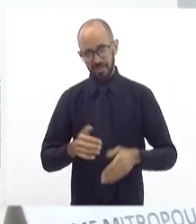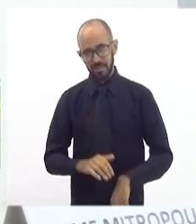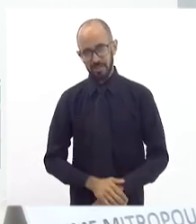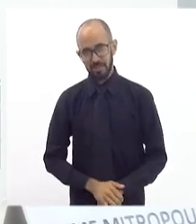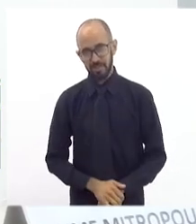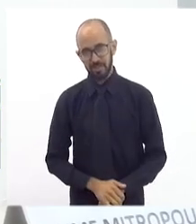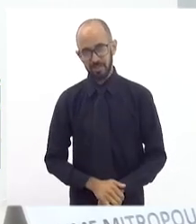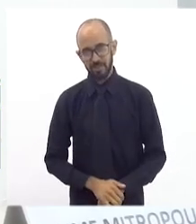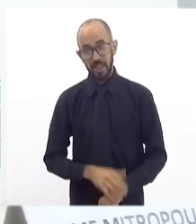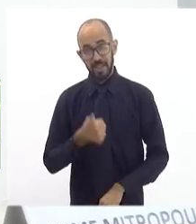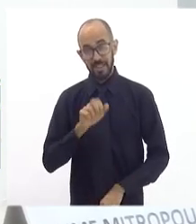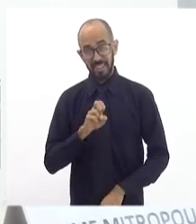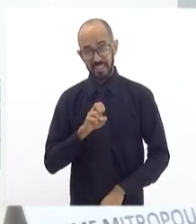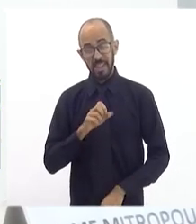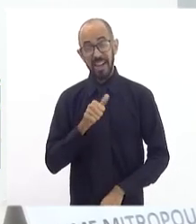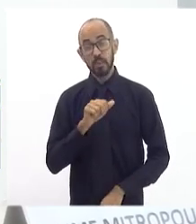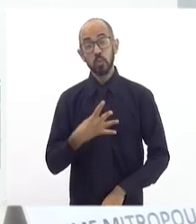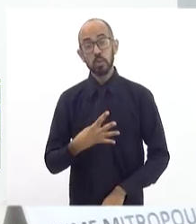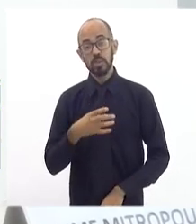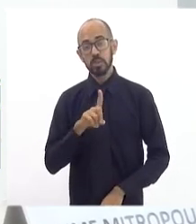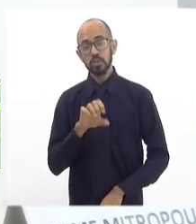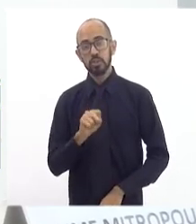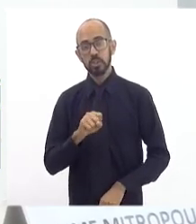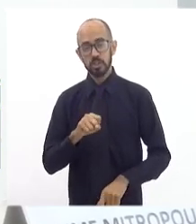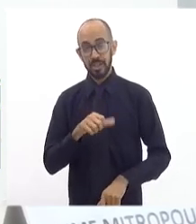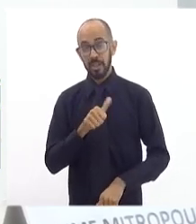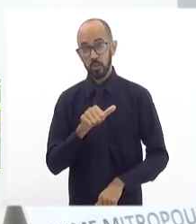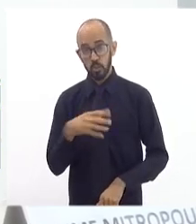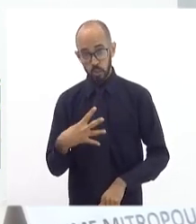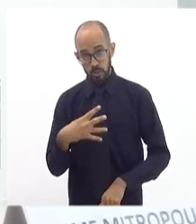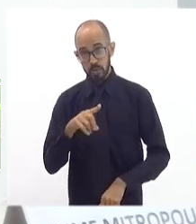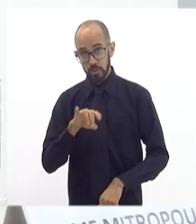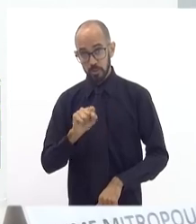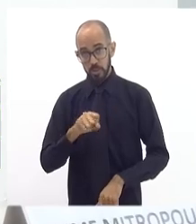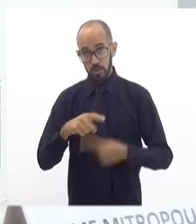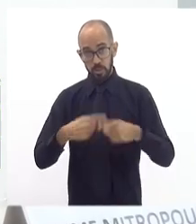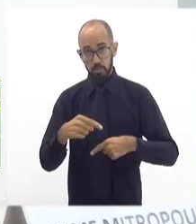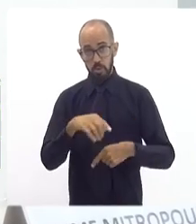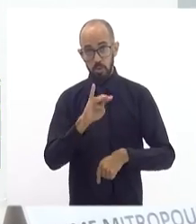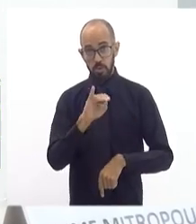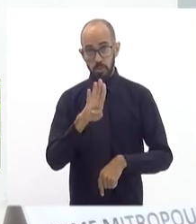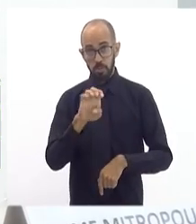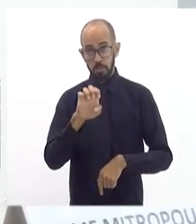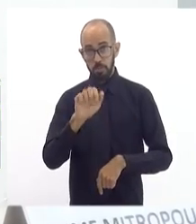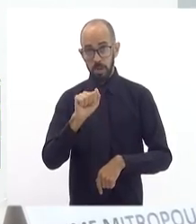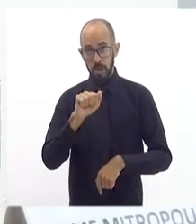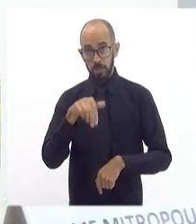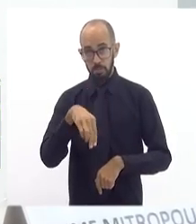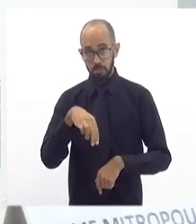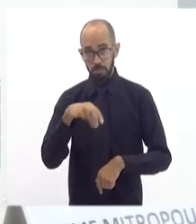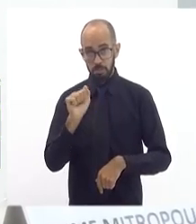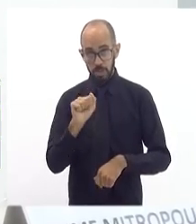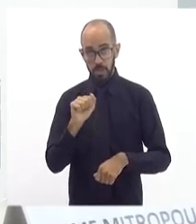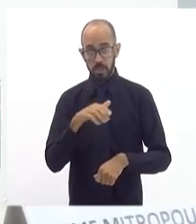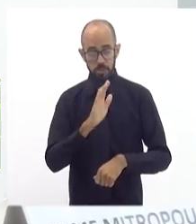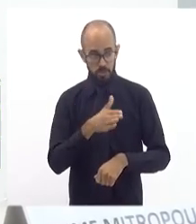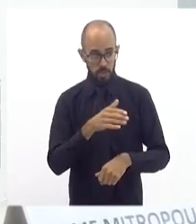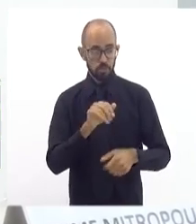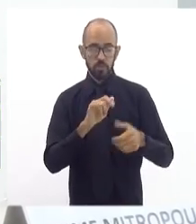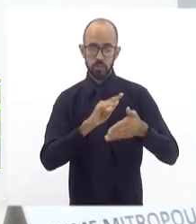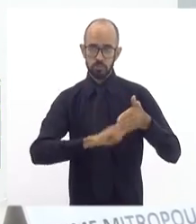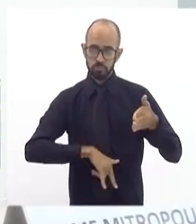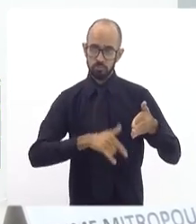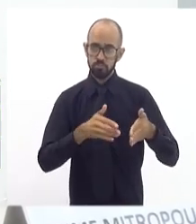que aconteceu 15 dias 14 dias depois da delegação foi pelo Ibama a licença integrada desta vez pedindo pedindo Muito obrigado